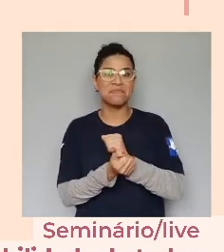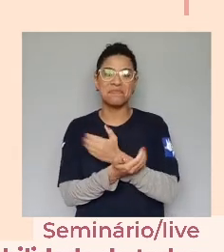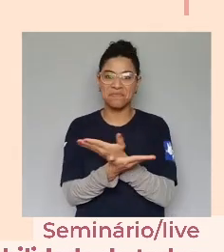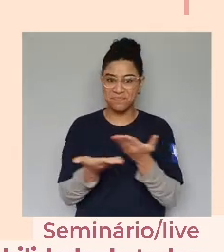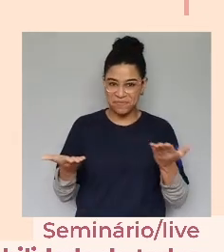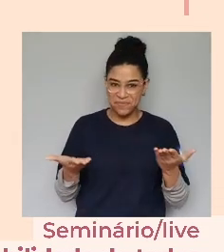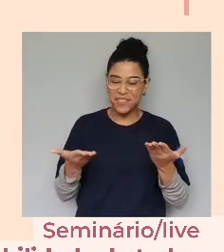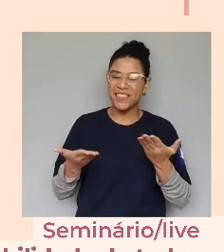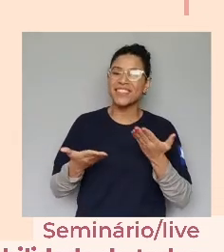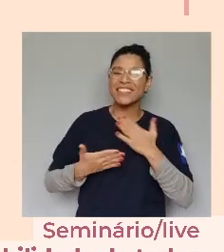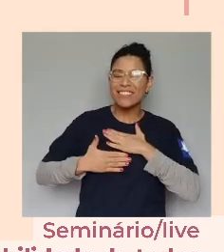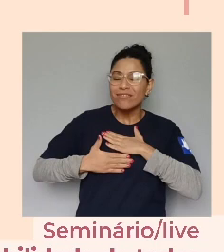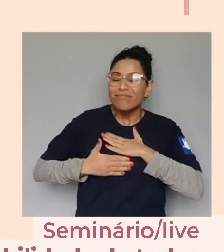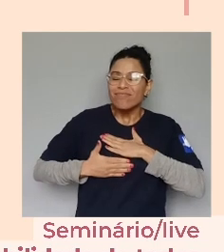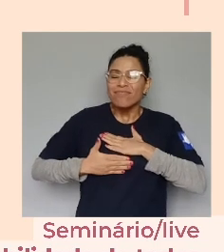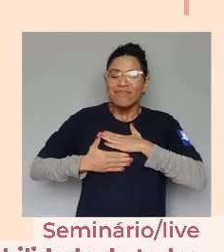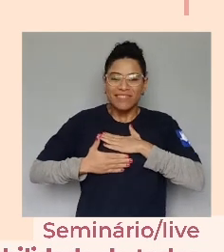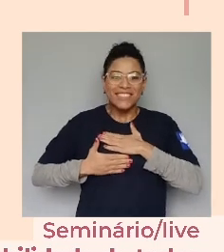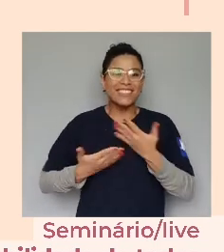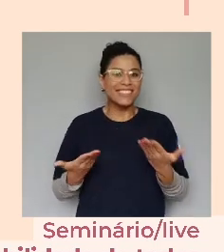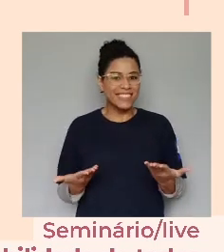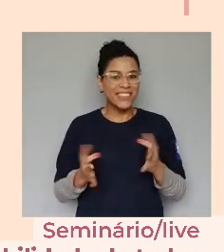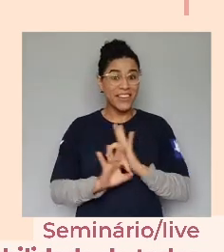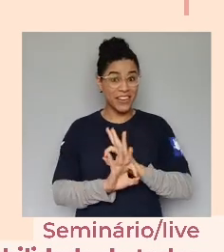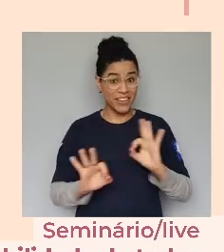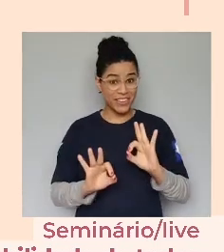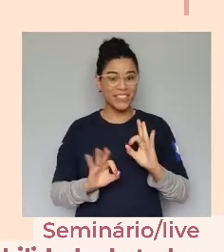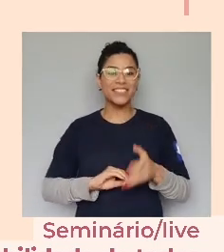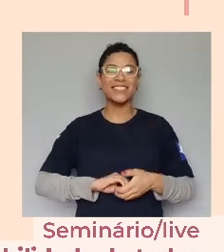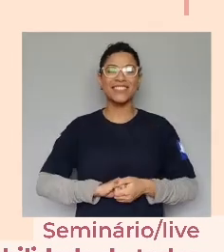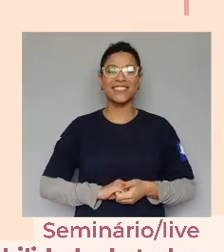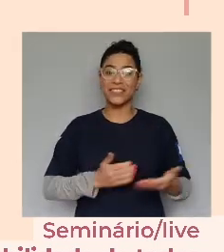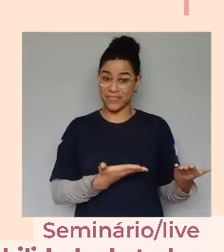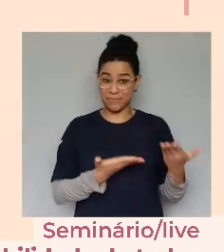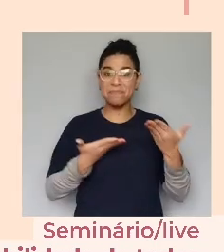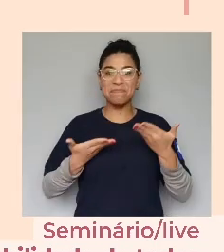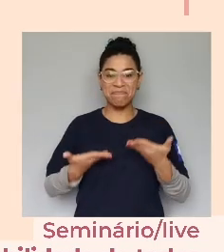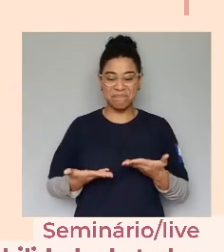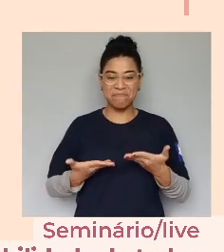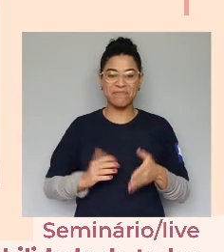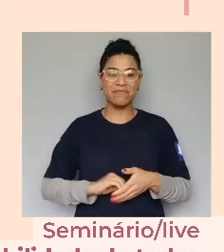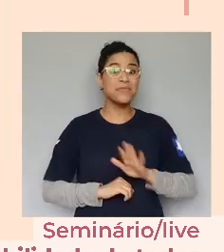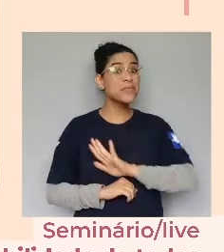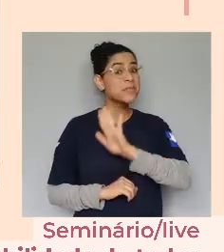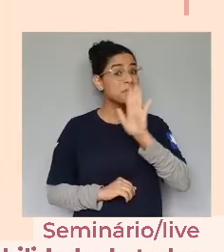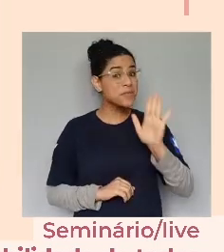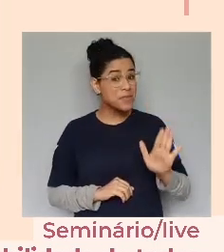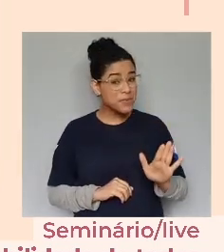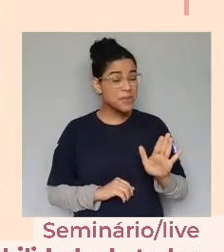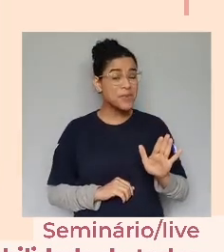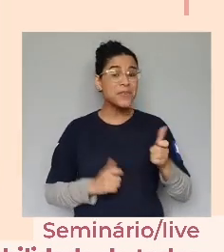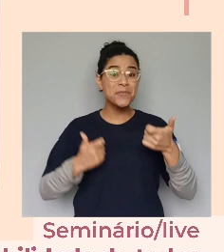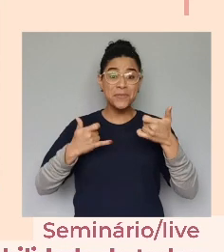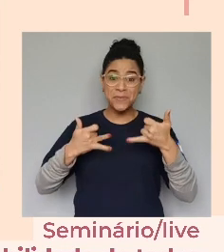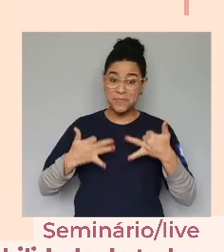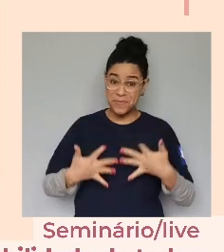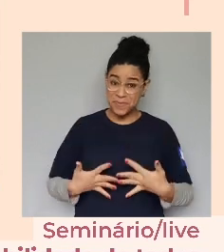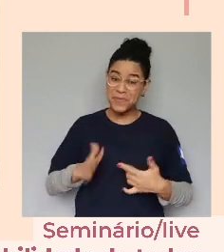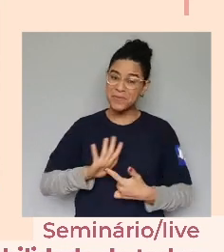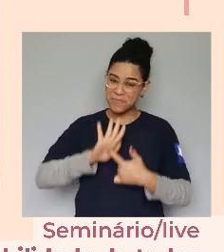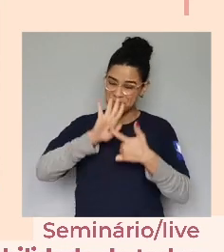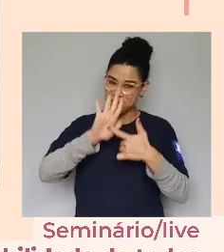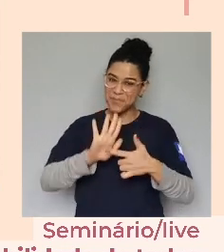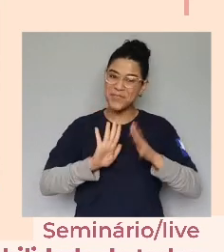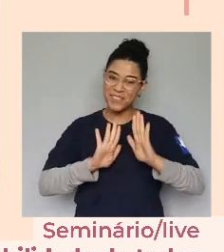vão ver. Aquece o nosso coração, tá bom? Vamos lá, doutora Janaína, com você agora. Olá, como a doutora me apresentou, eu